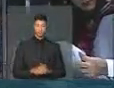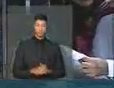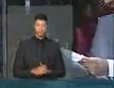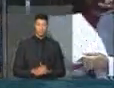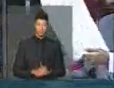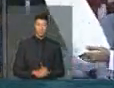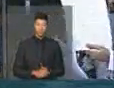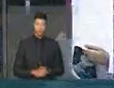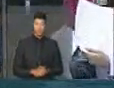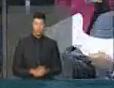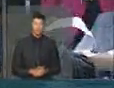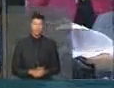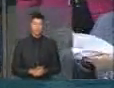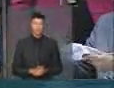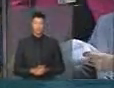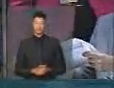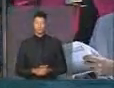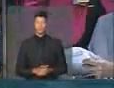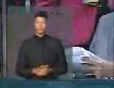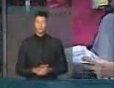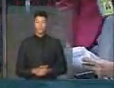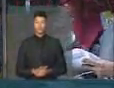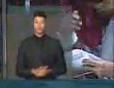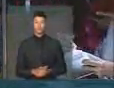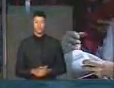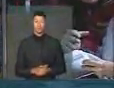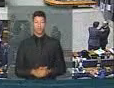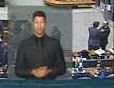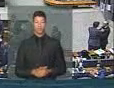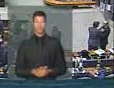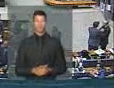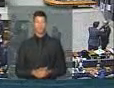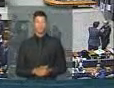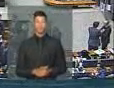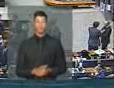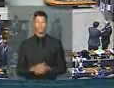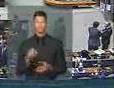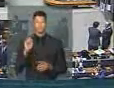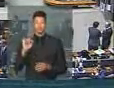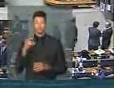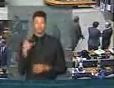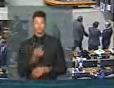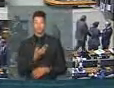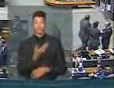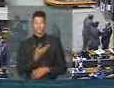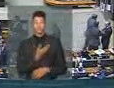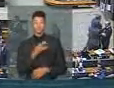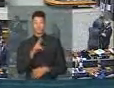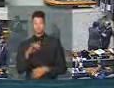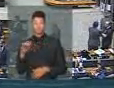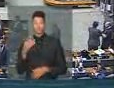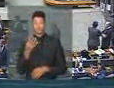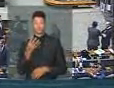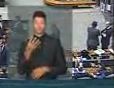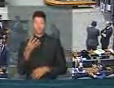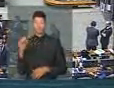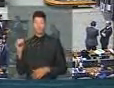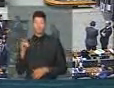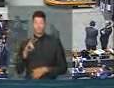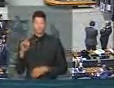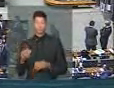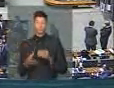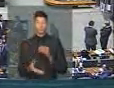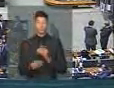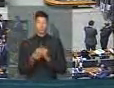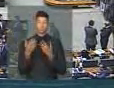O Everton. Everton. Eu, enquanto Vossa Excelência decide se os nossos colegas vão, os 40 e poucos vão dar o